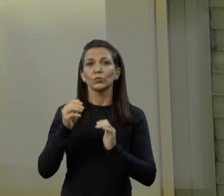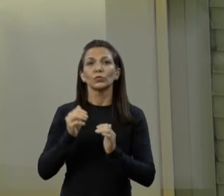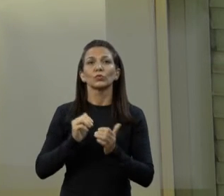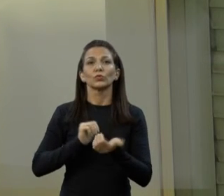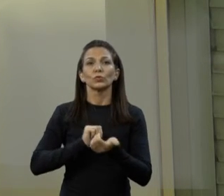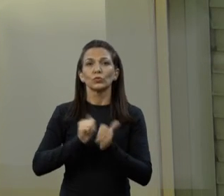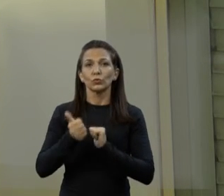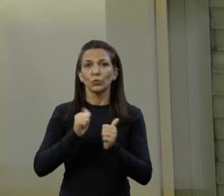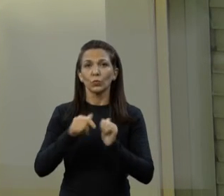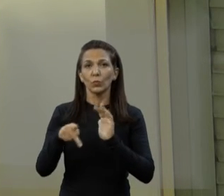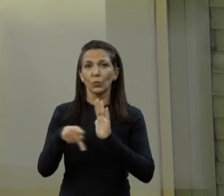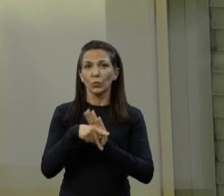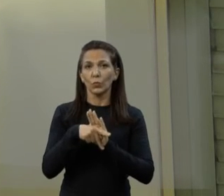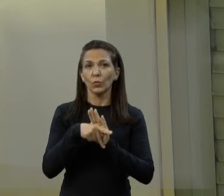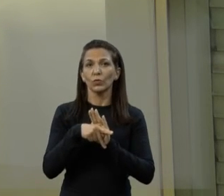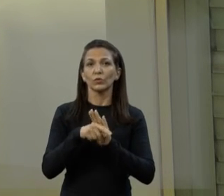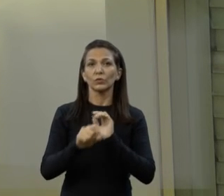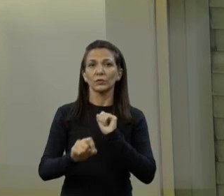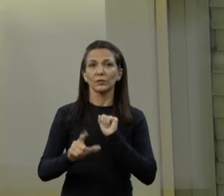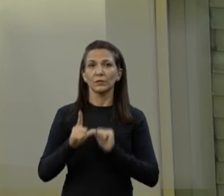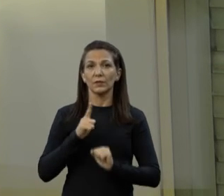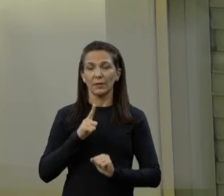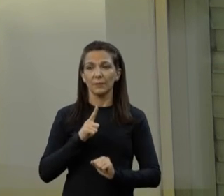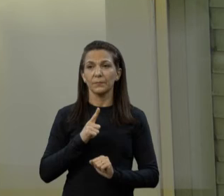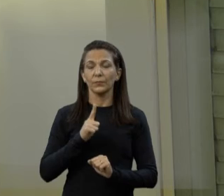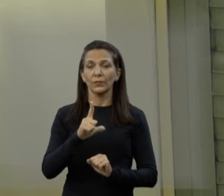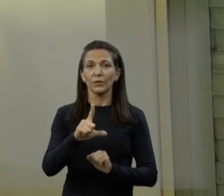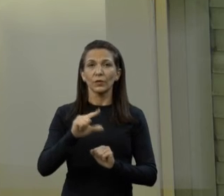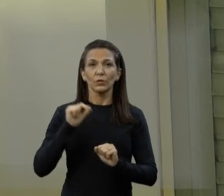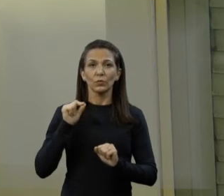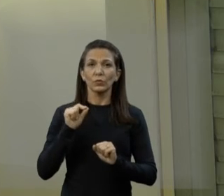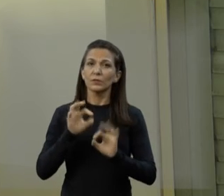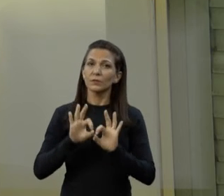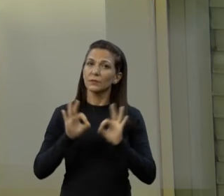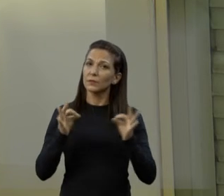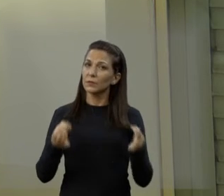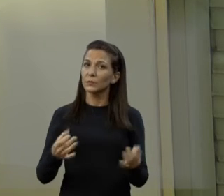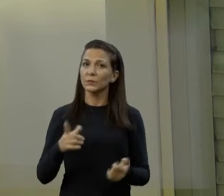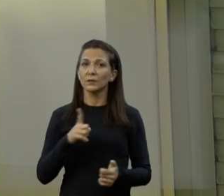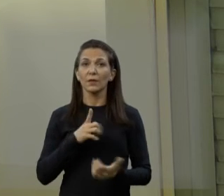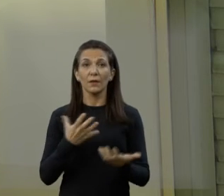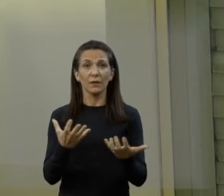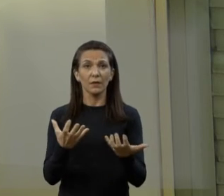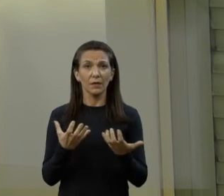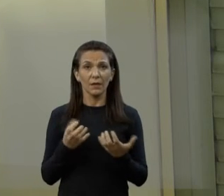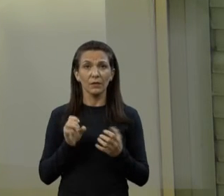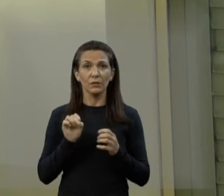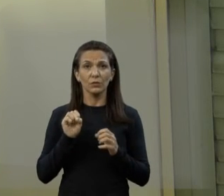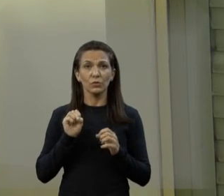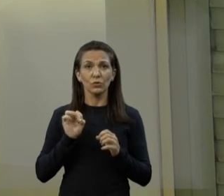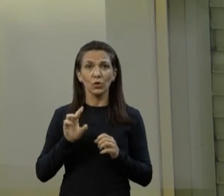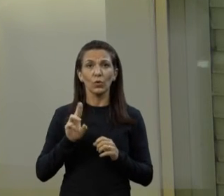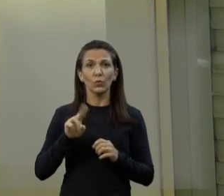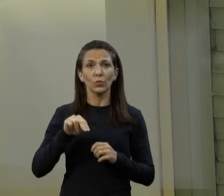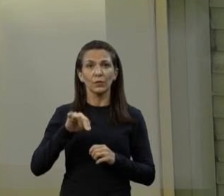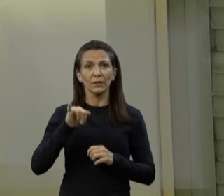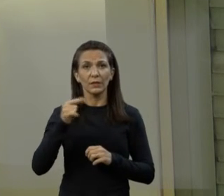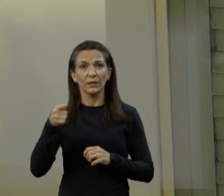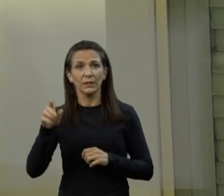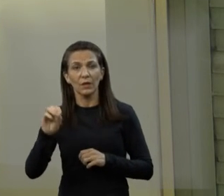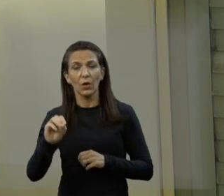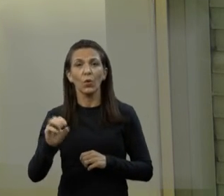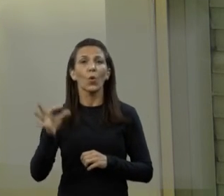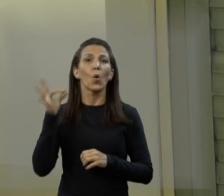dispostos nesse pele nossa escolha está em uma em uma questão simples queremos que só União ganha com as loterias